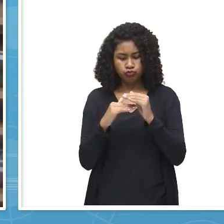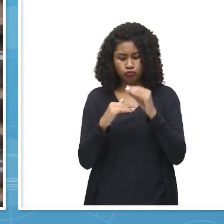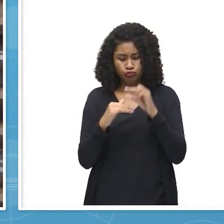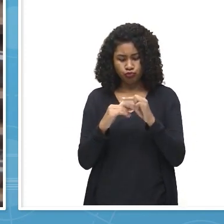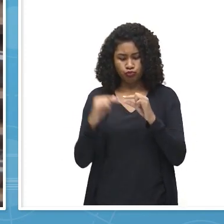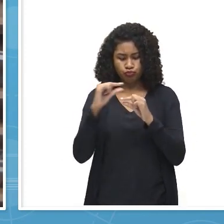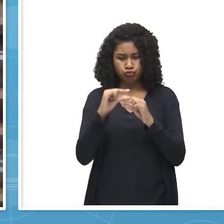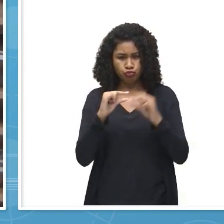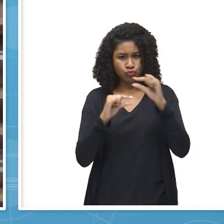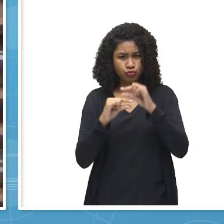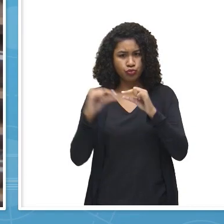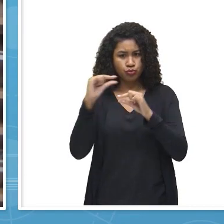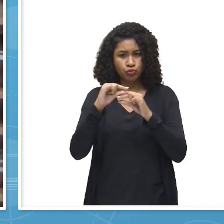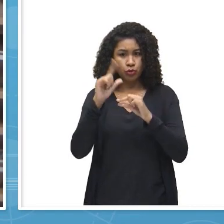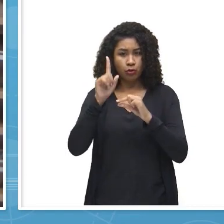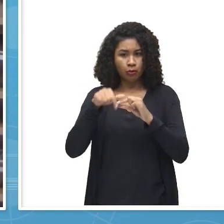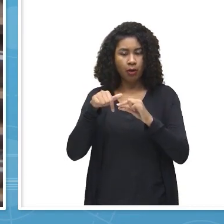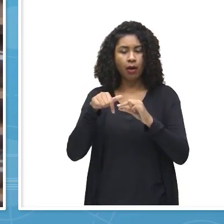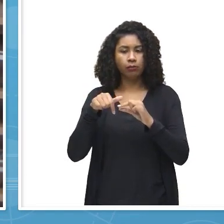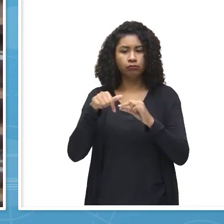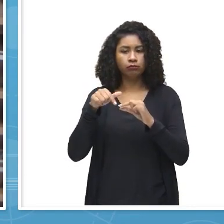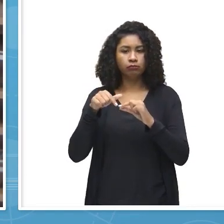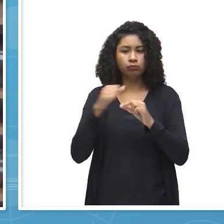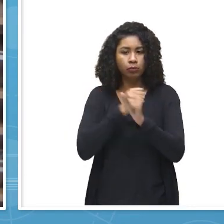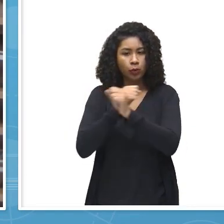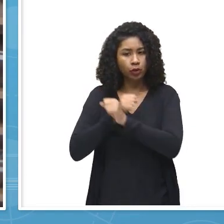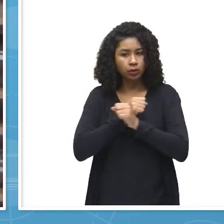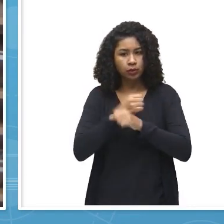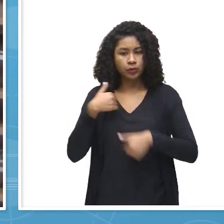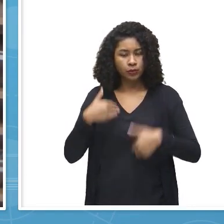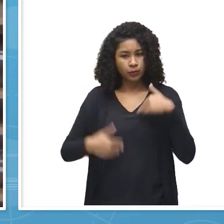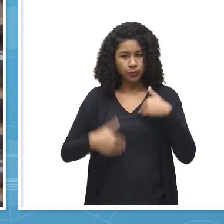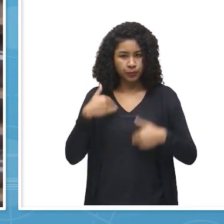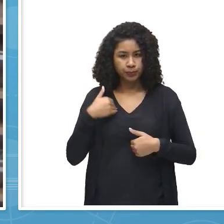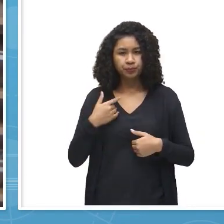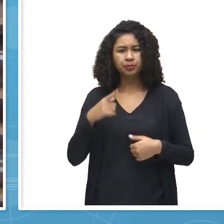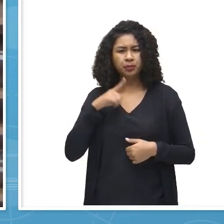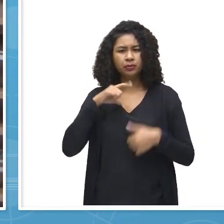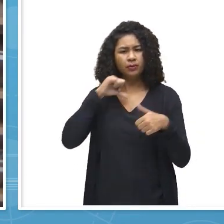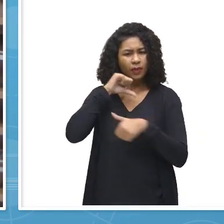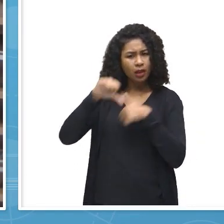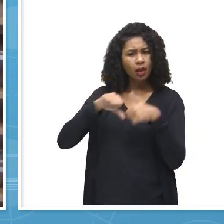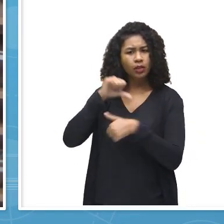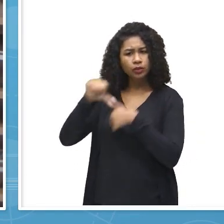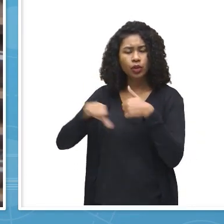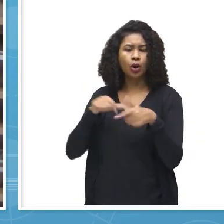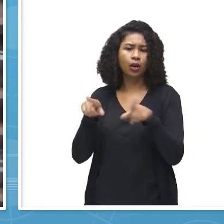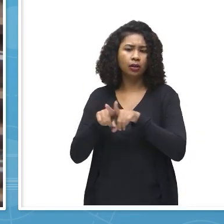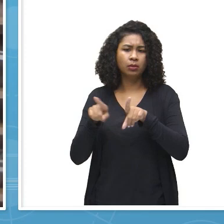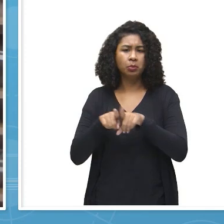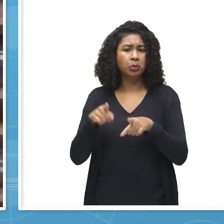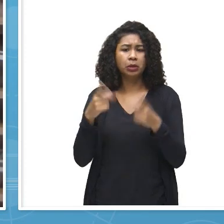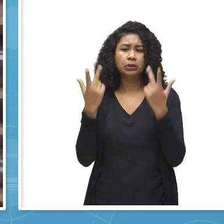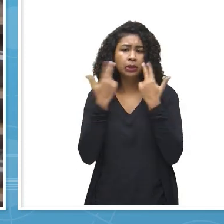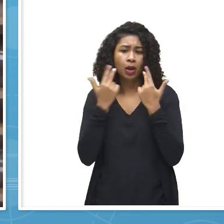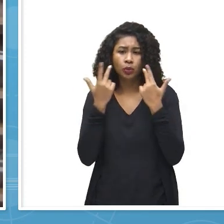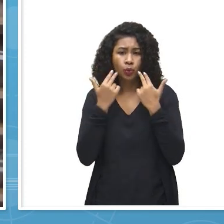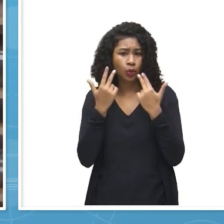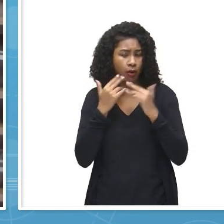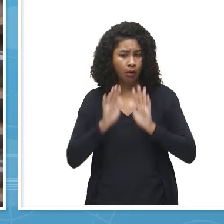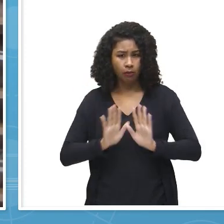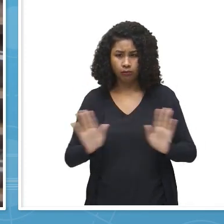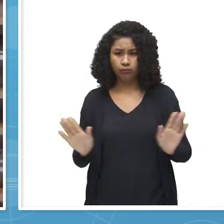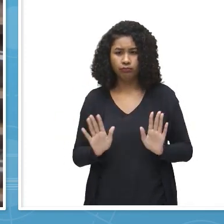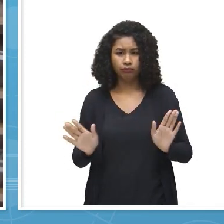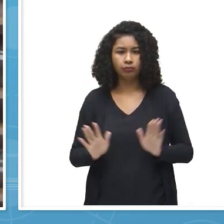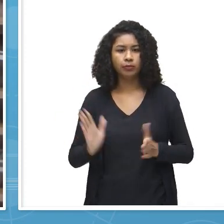a gente vai trocando essas células epiteliais normalmente, não precisa a gente se machucar, se arranhar, sofrer acidente, nada. Normalmente a gente